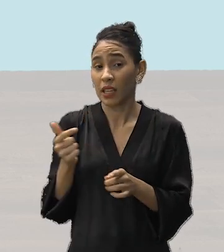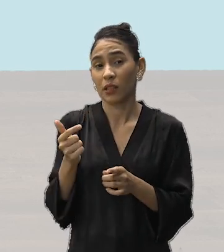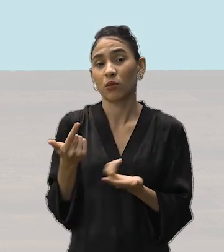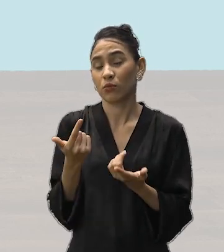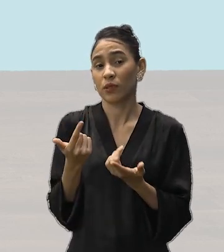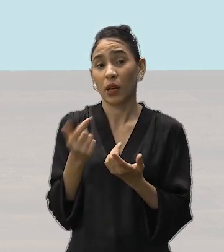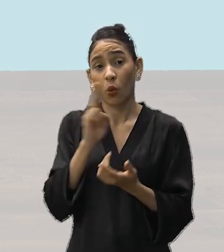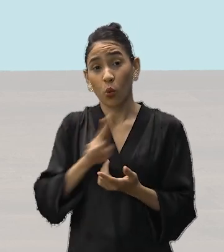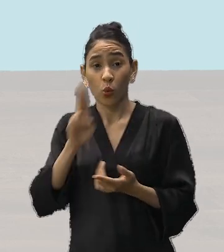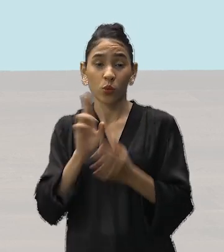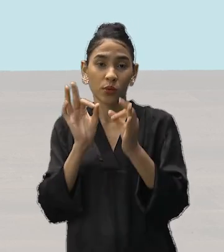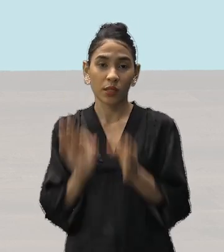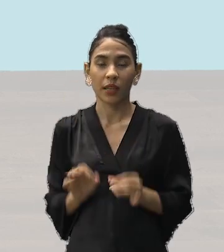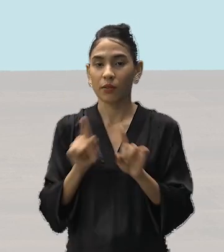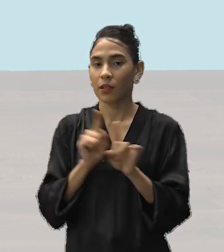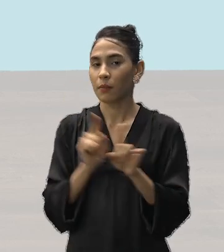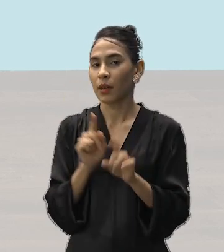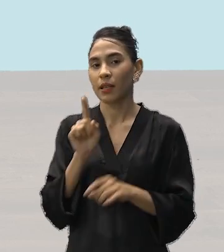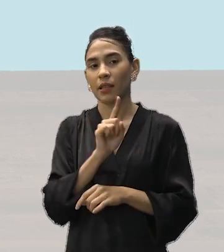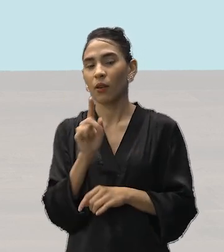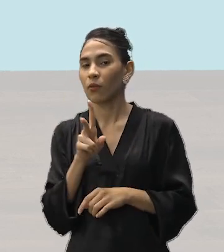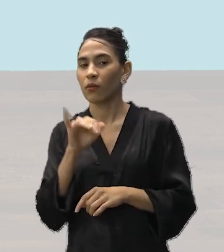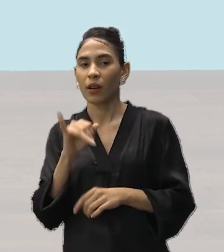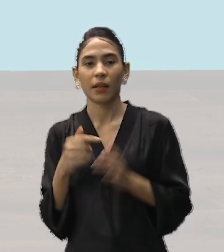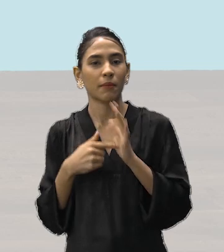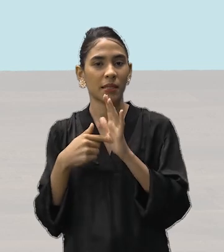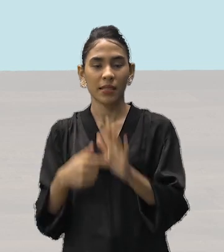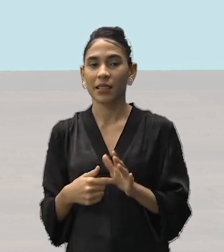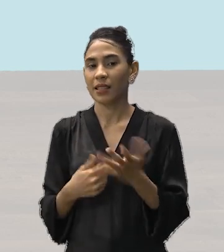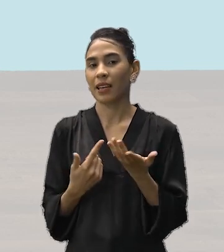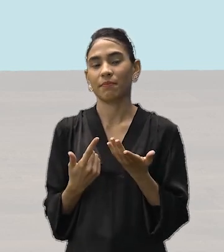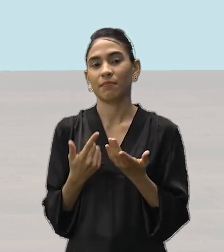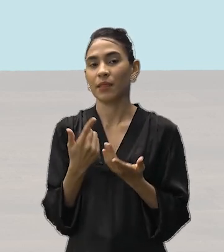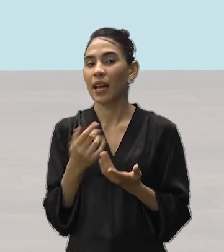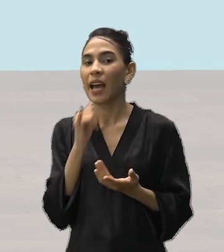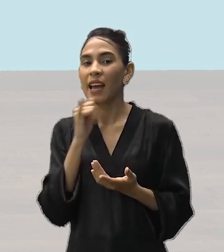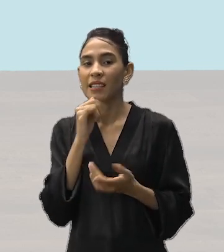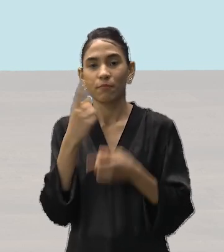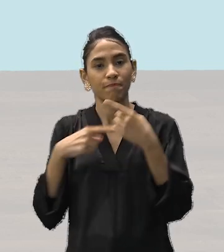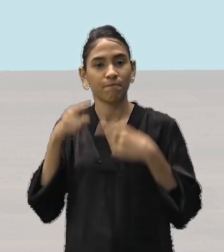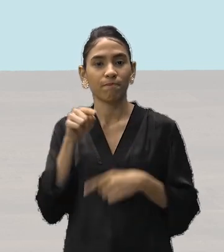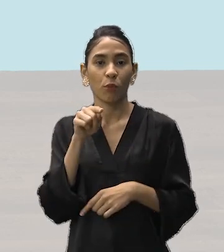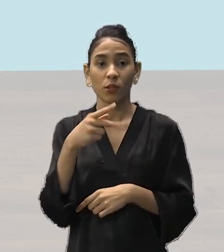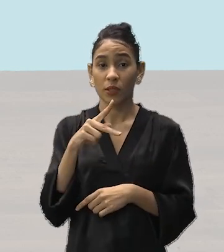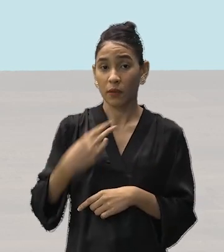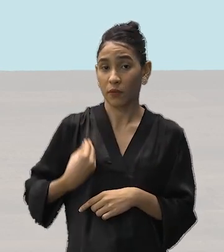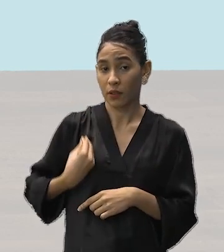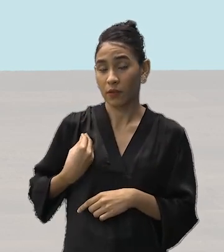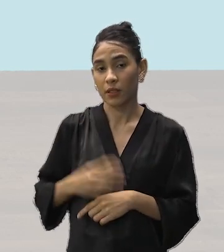bom? E que também não vai trazer, de repente, nenhum benefício para ti. E aí, quando a gente